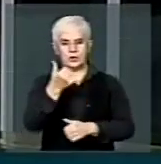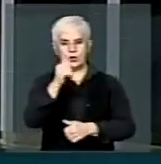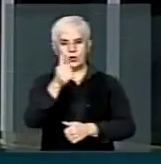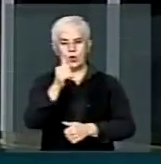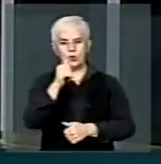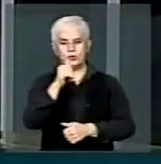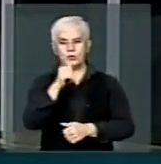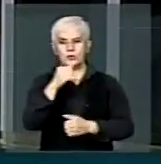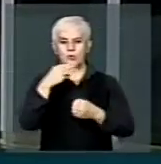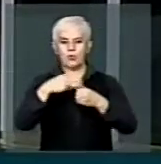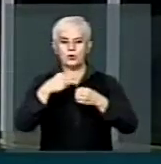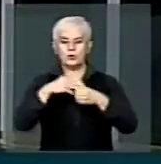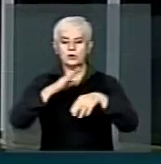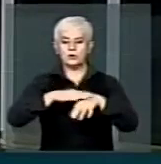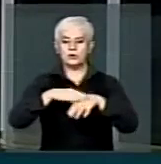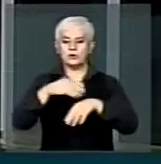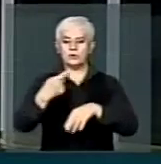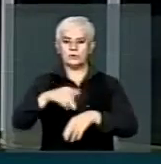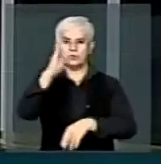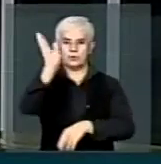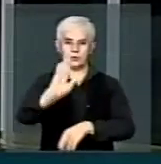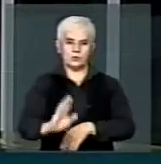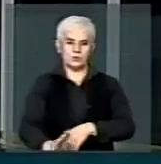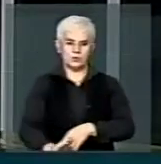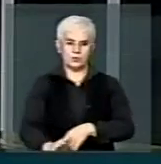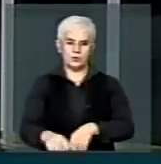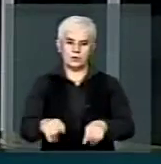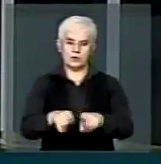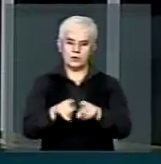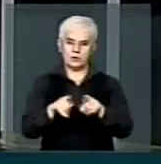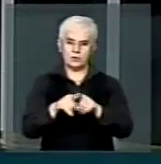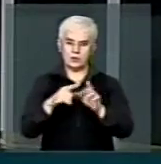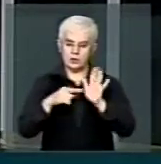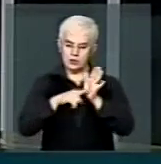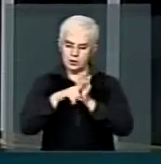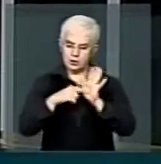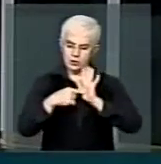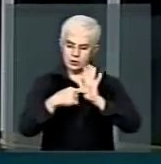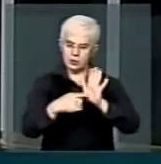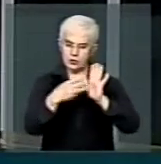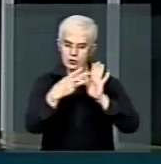11 municípios brasileiros. A pesquisa aponta que